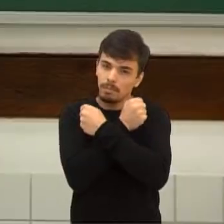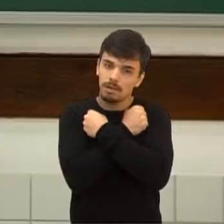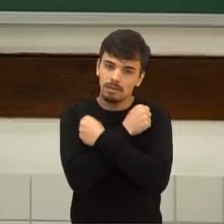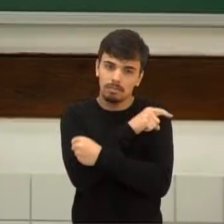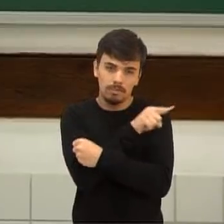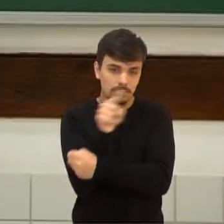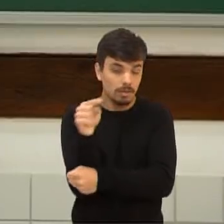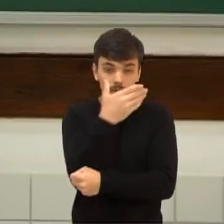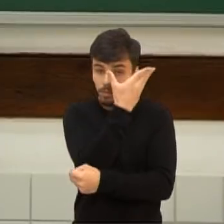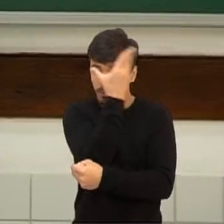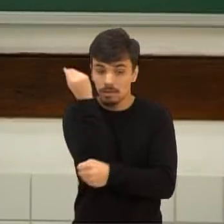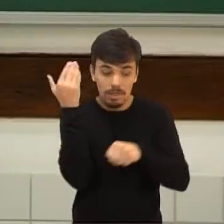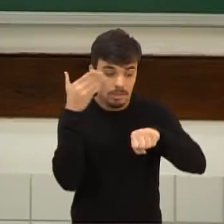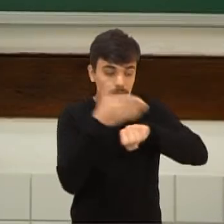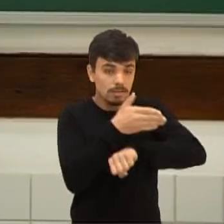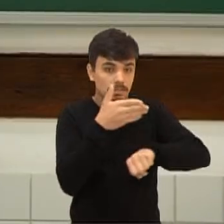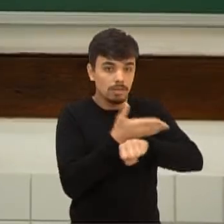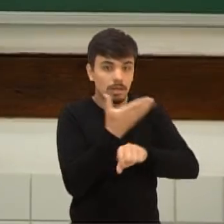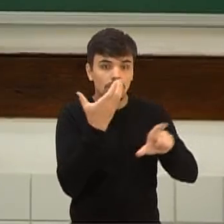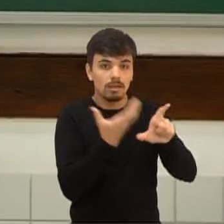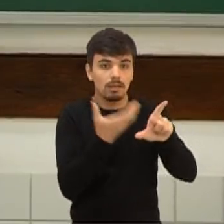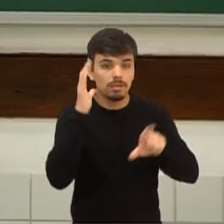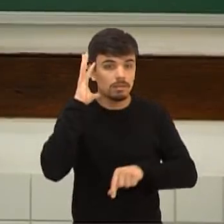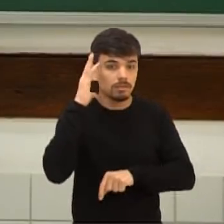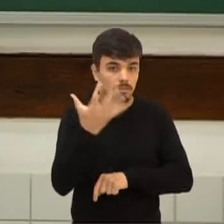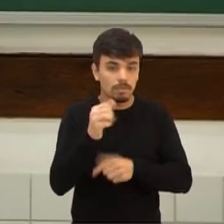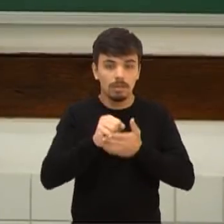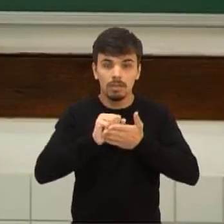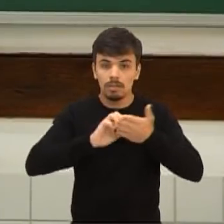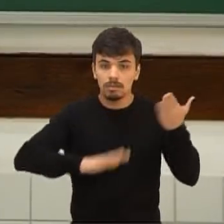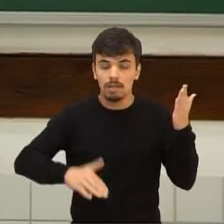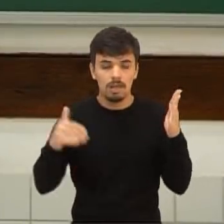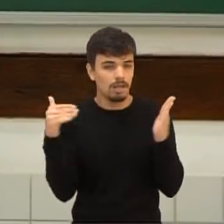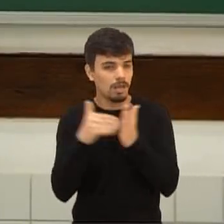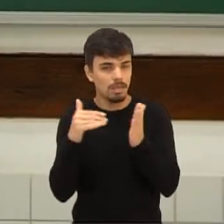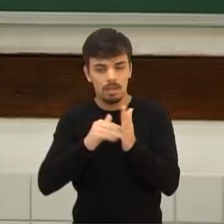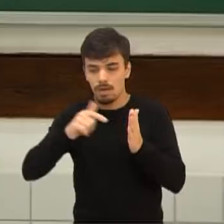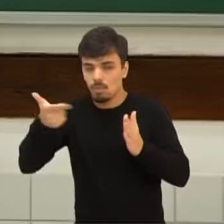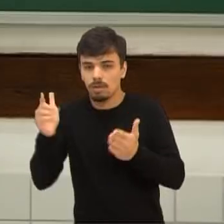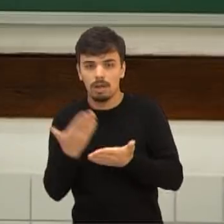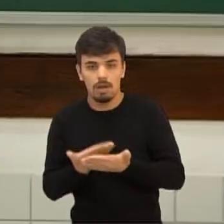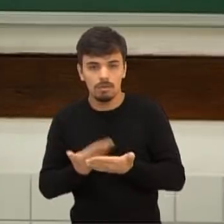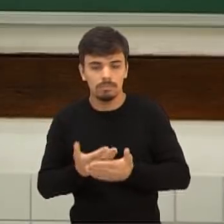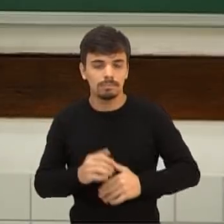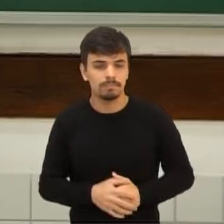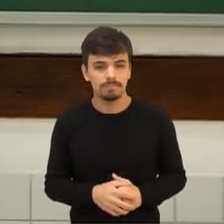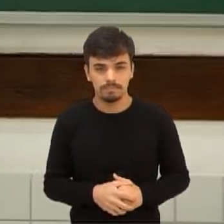vocês. Não esqueçam de acessar o Classroom, resolver as atividades e até a próxima.